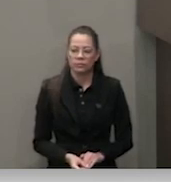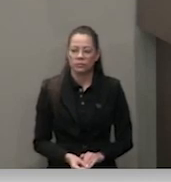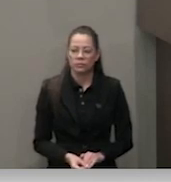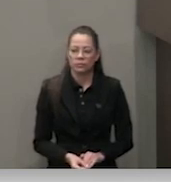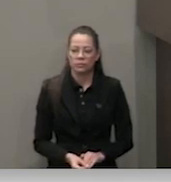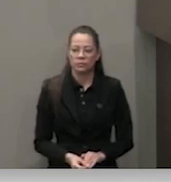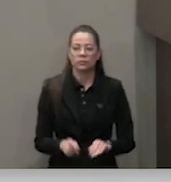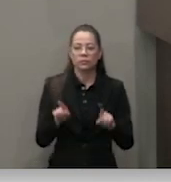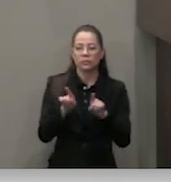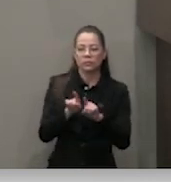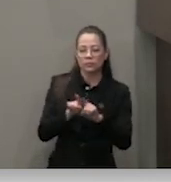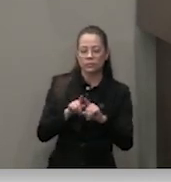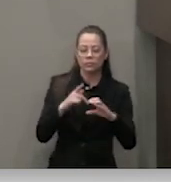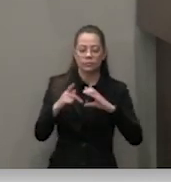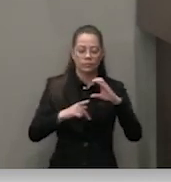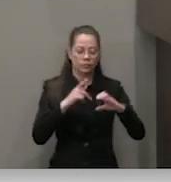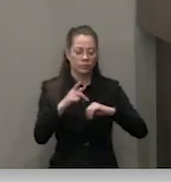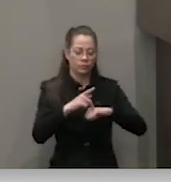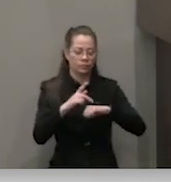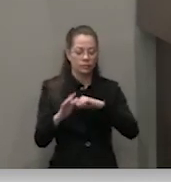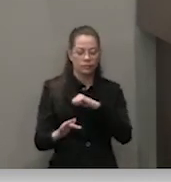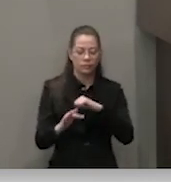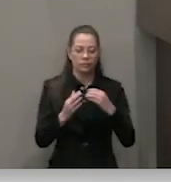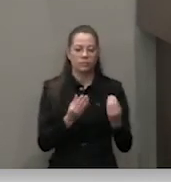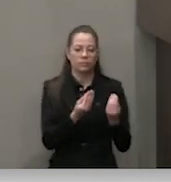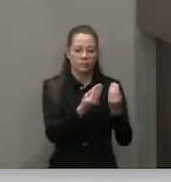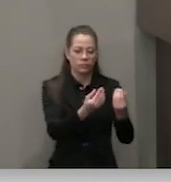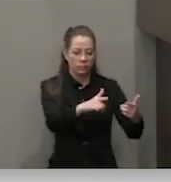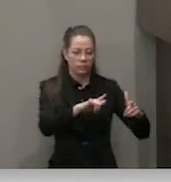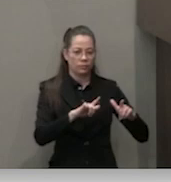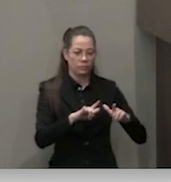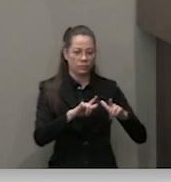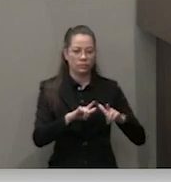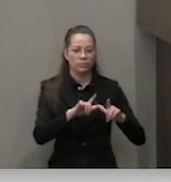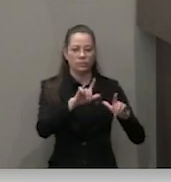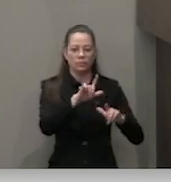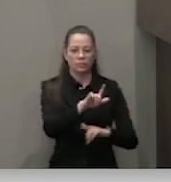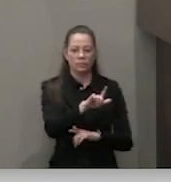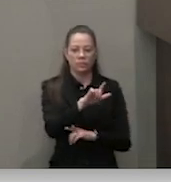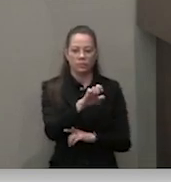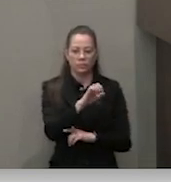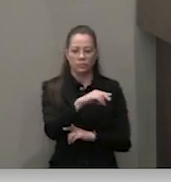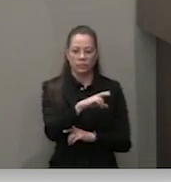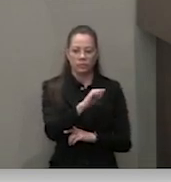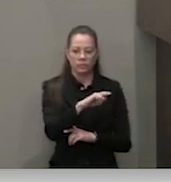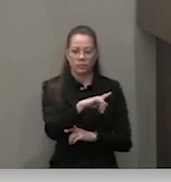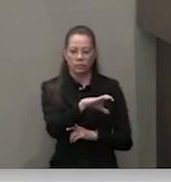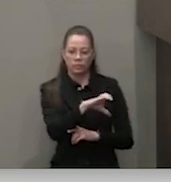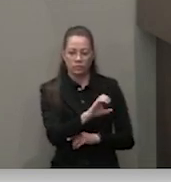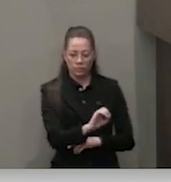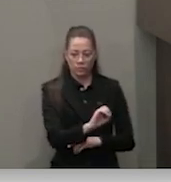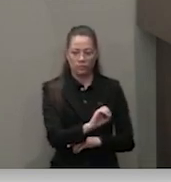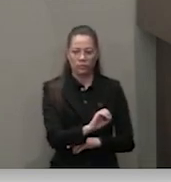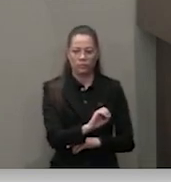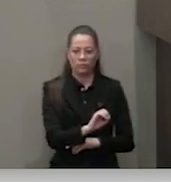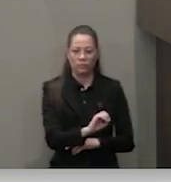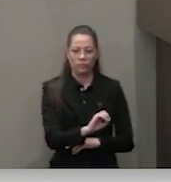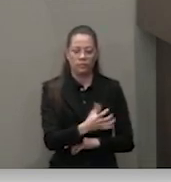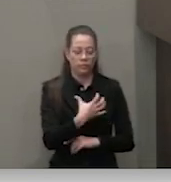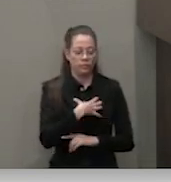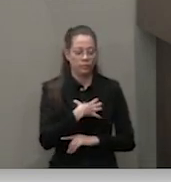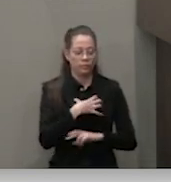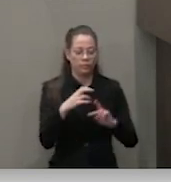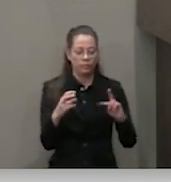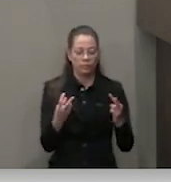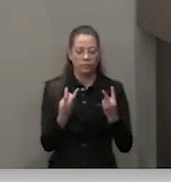também a Câmara Municipal de Passo Fundo concede o presente certificado a Leonardo José Gil Barcelos como forma